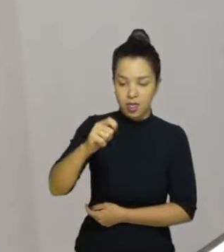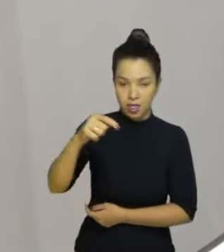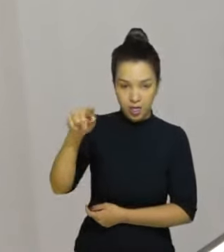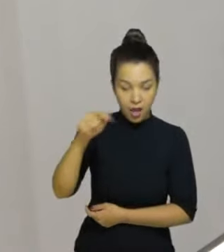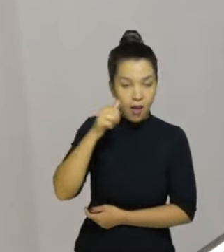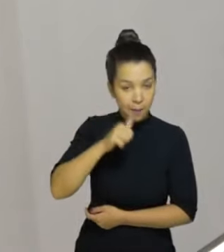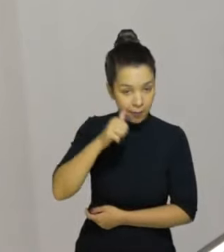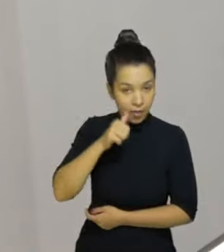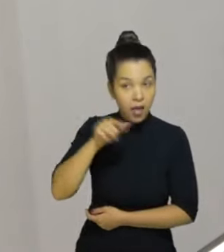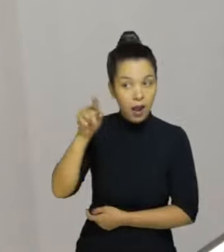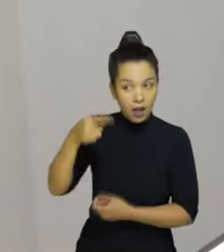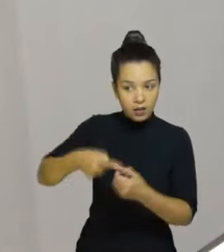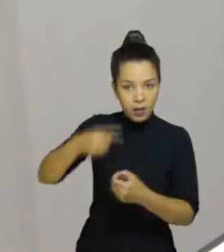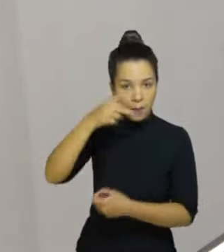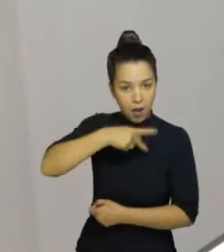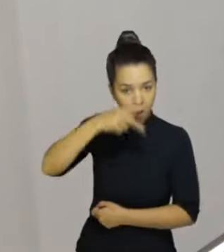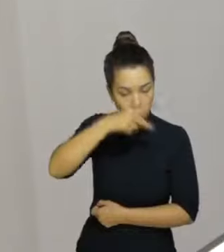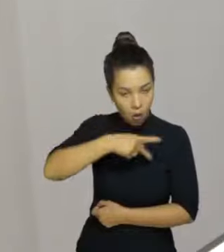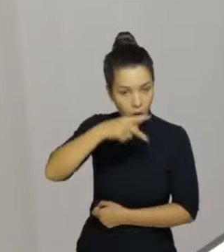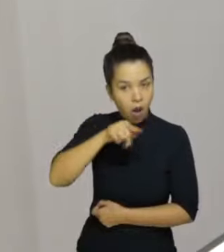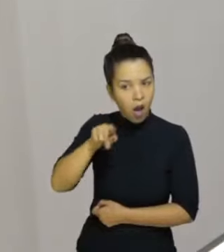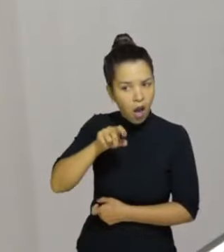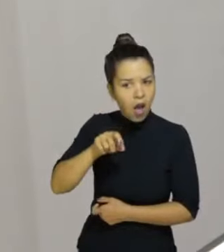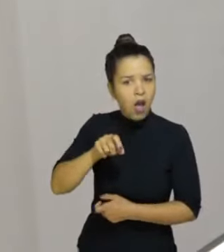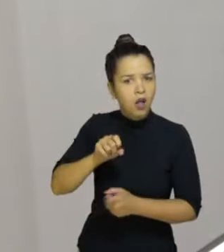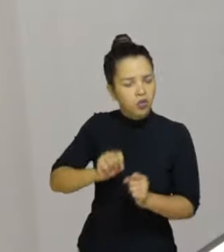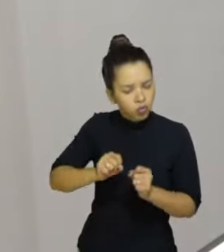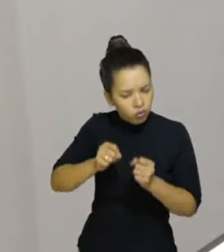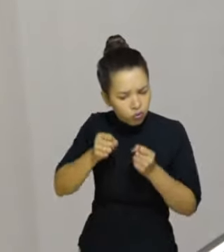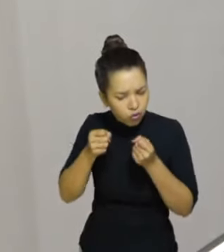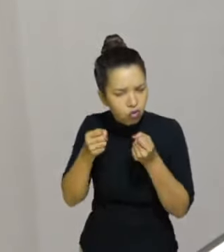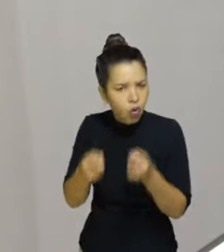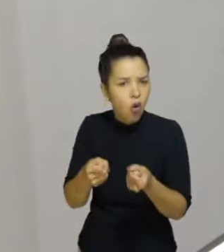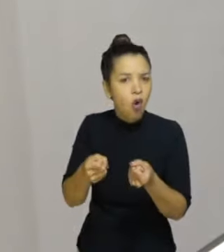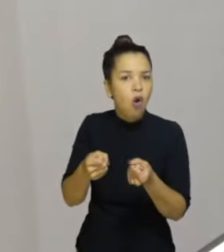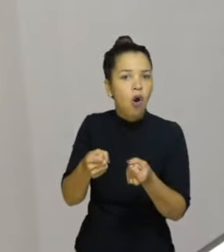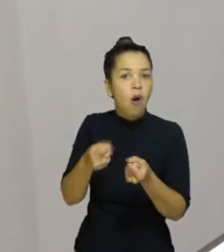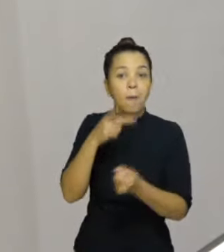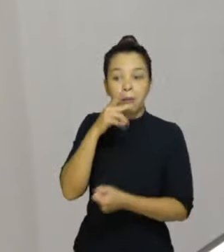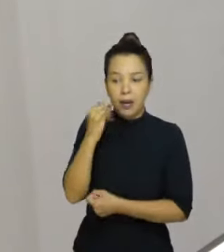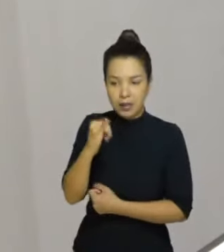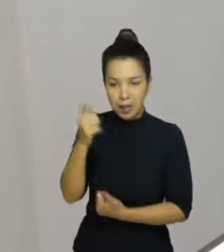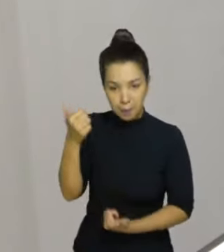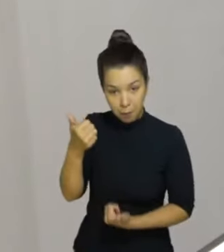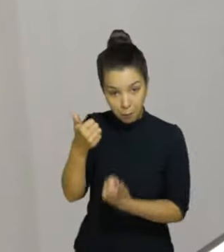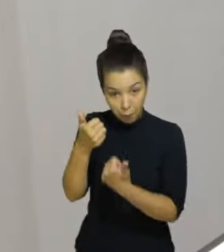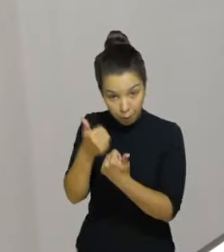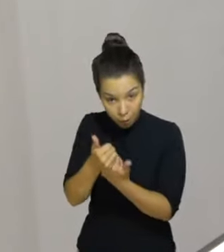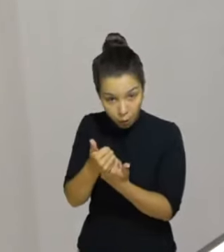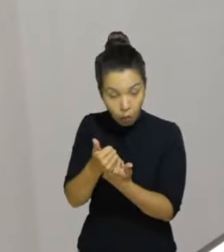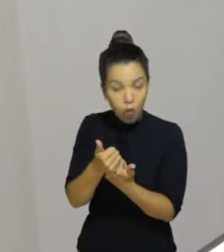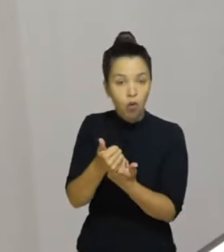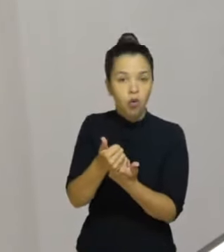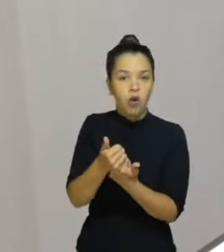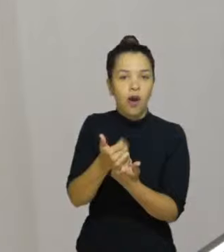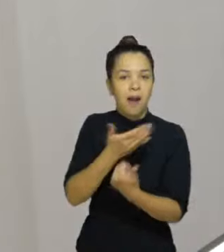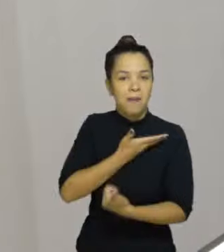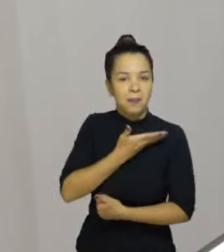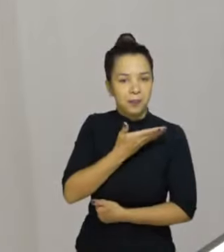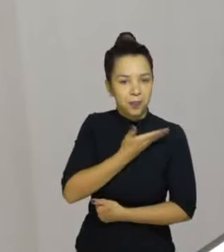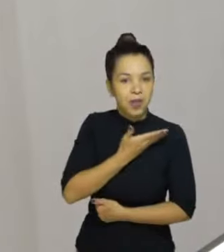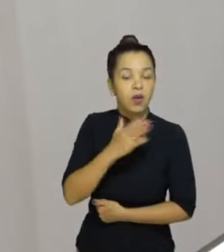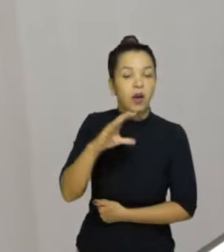com todo o esforço, toda a sua dificuldade, com o apoio do seu pai, o nosso amigo Carlos, conhecido como